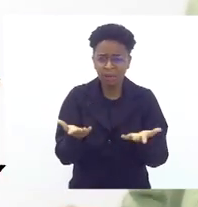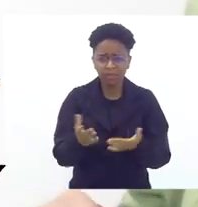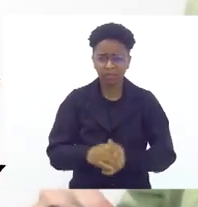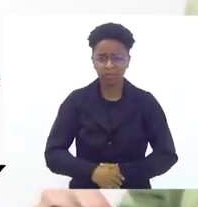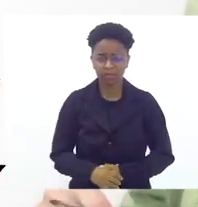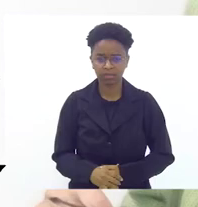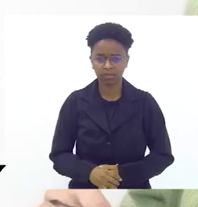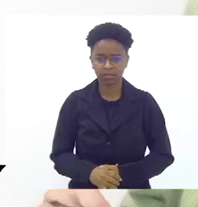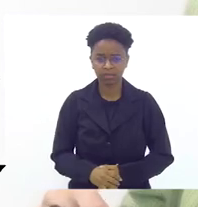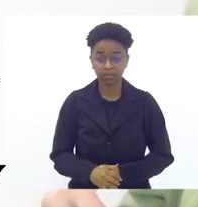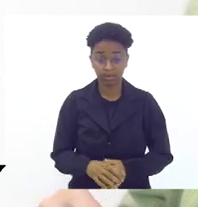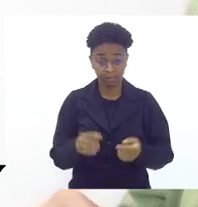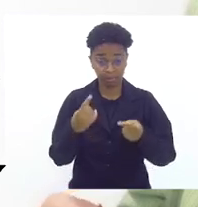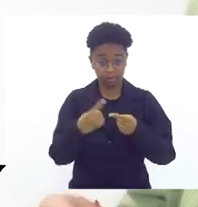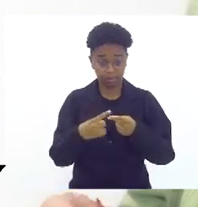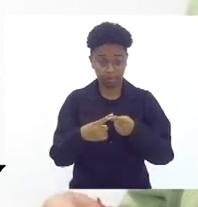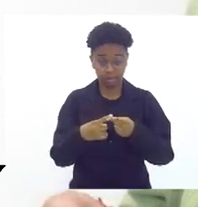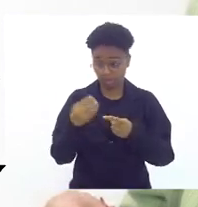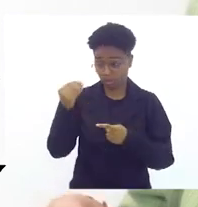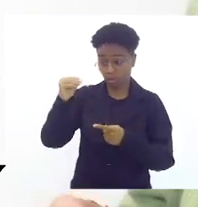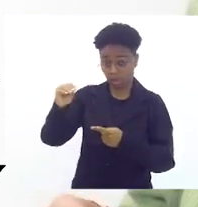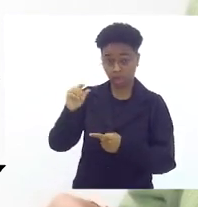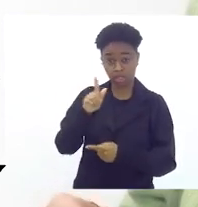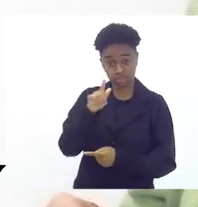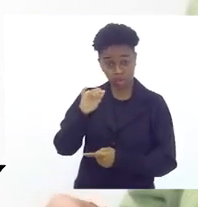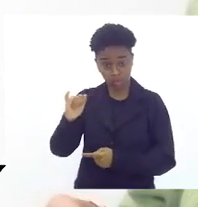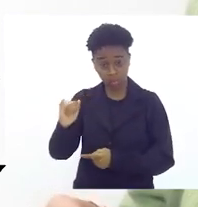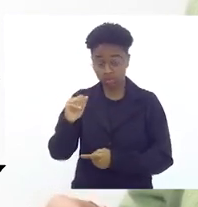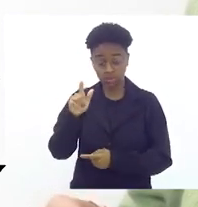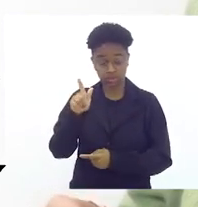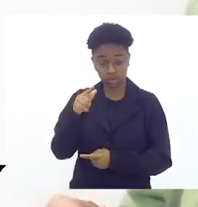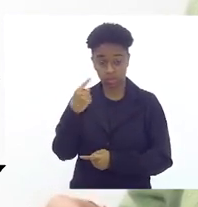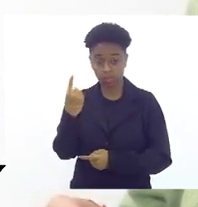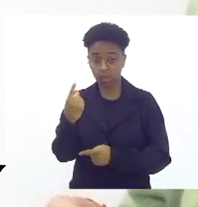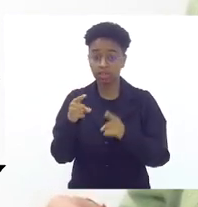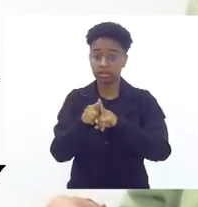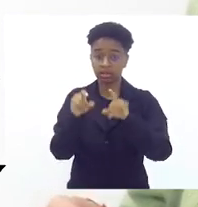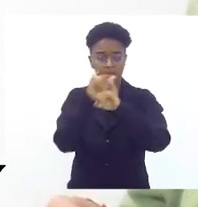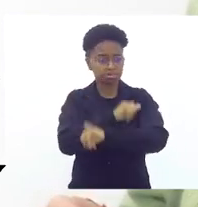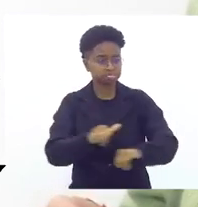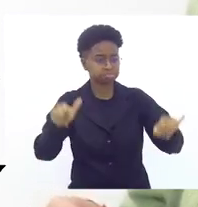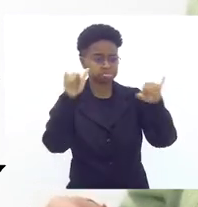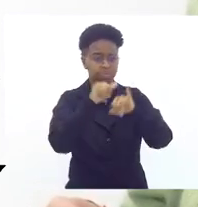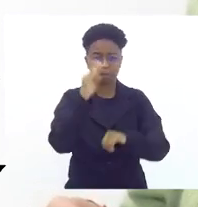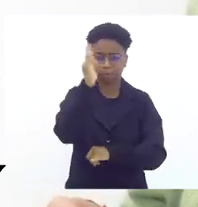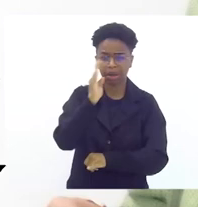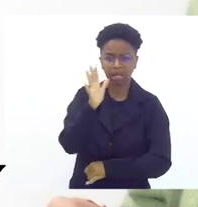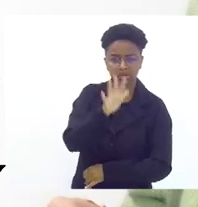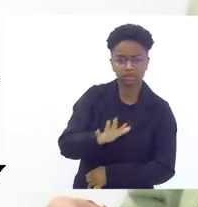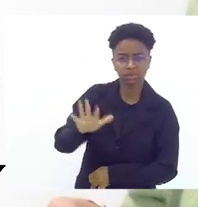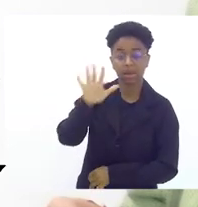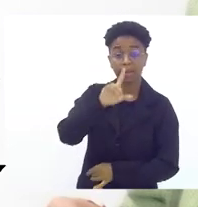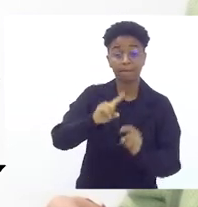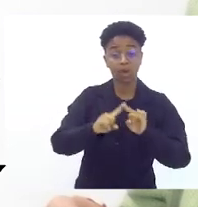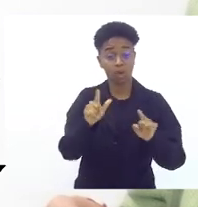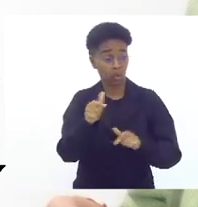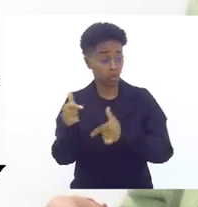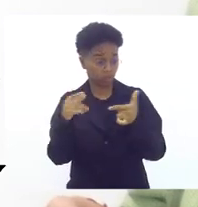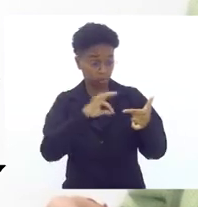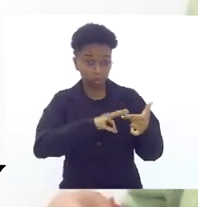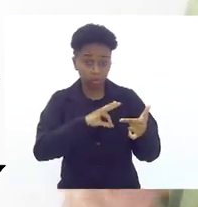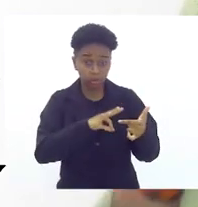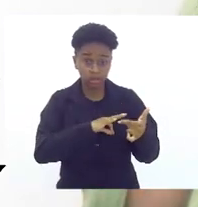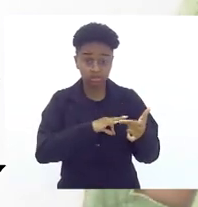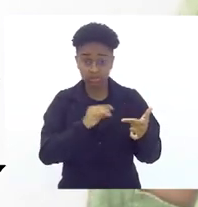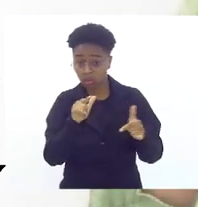isso porque essas matérias vão para o G1 e vão a nível Nacional não fica só a nível local e outros policiais civis